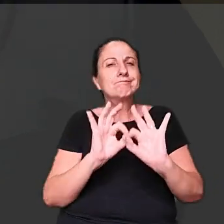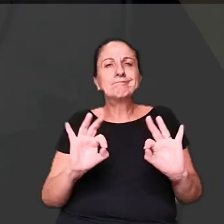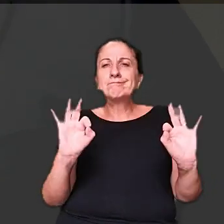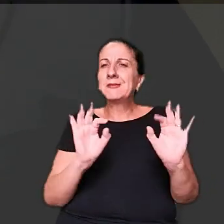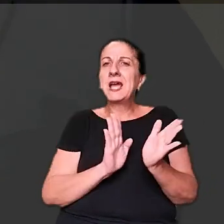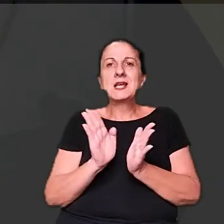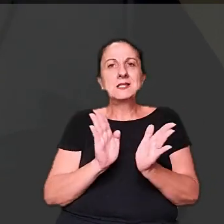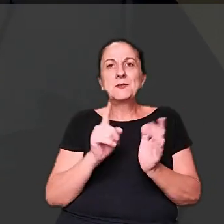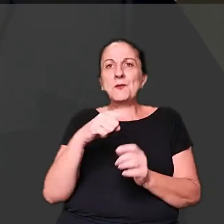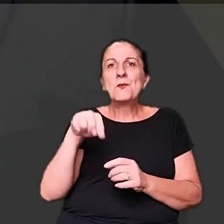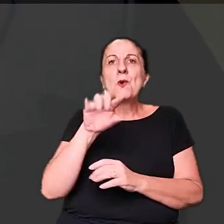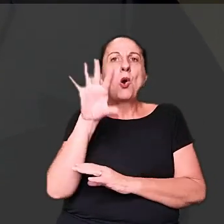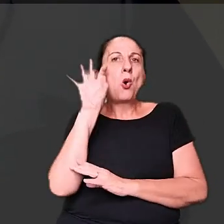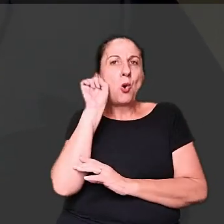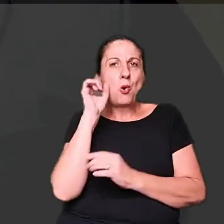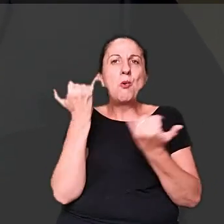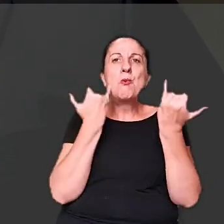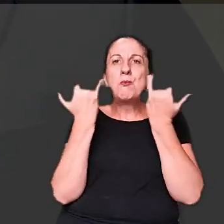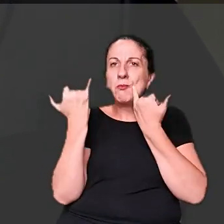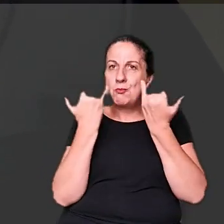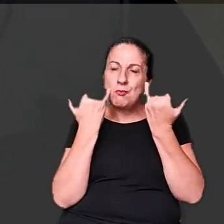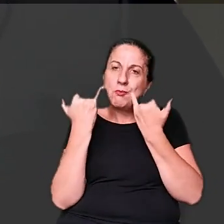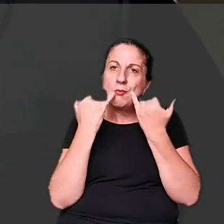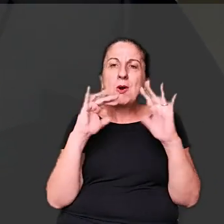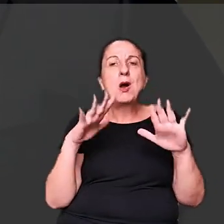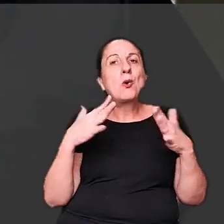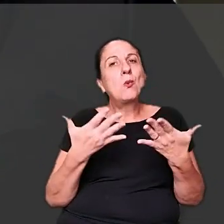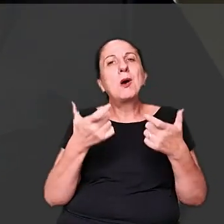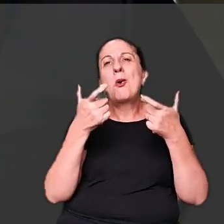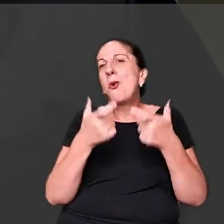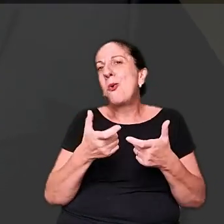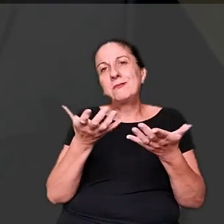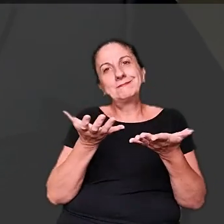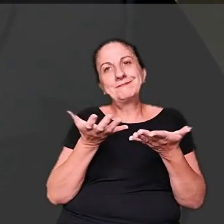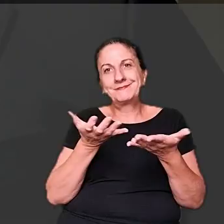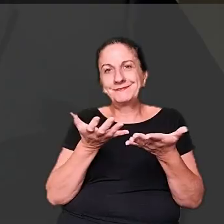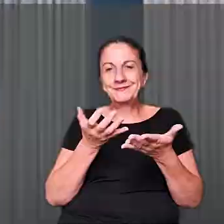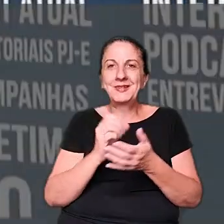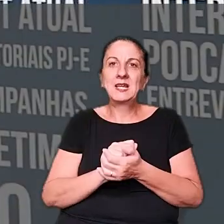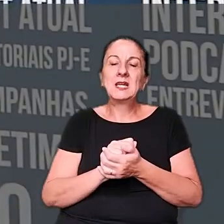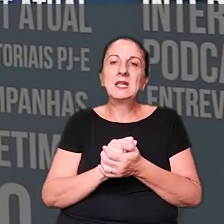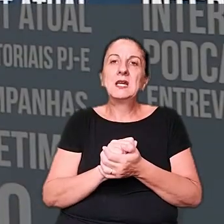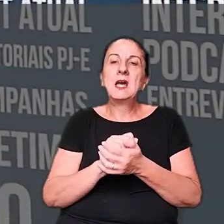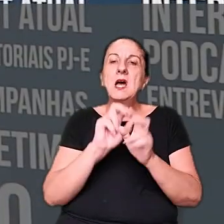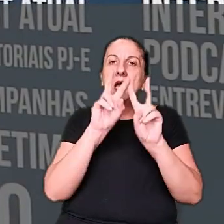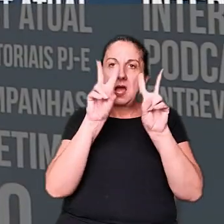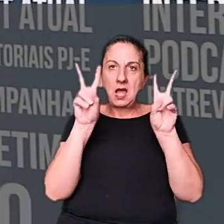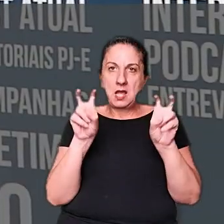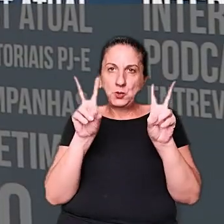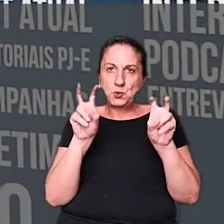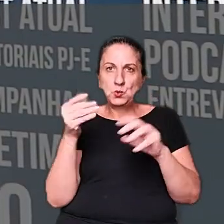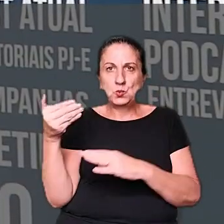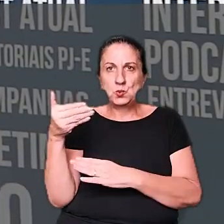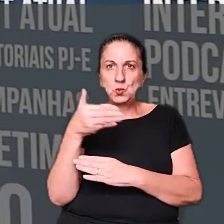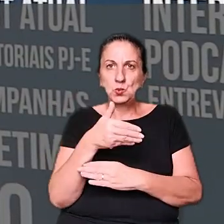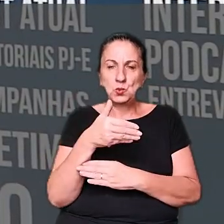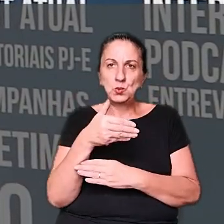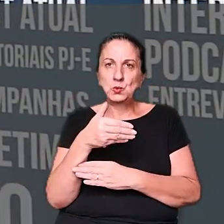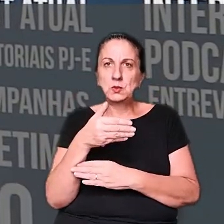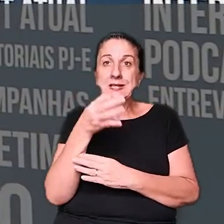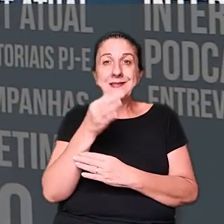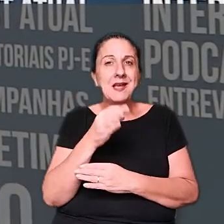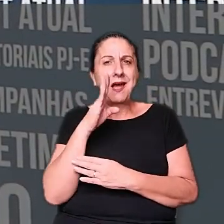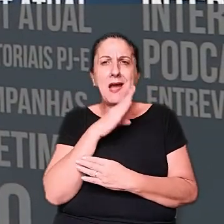simples e acessível para que o nosso ouvinte possa se informar quando e onde quiser. São assuntos que